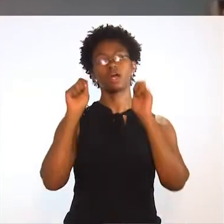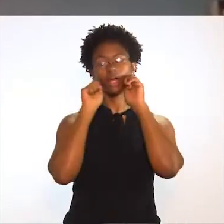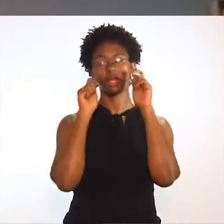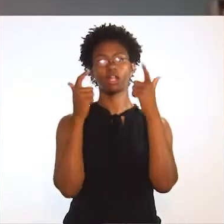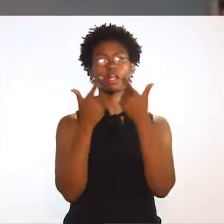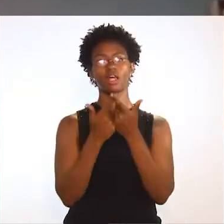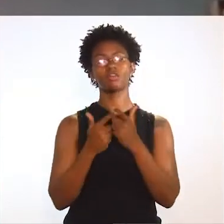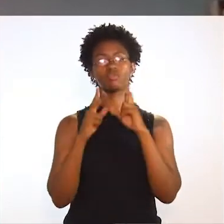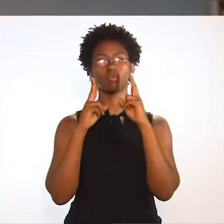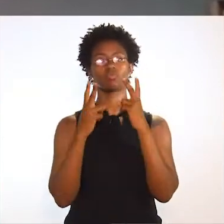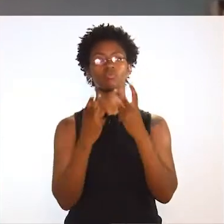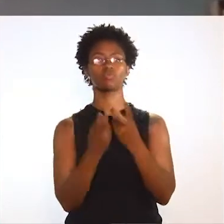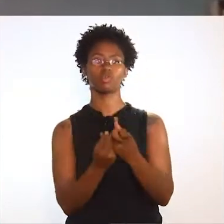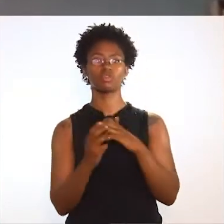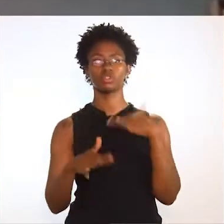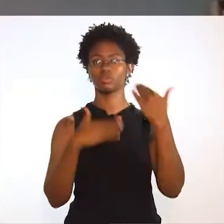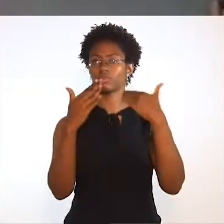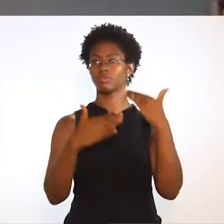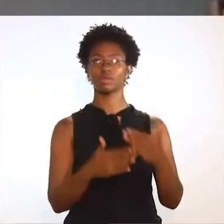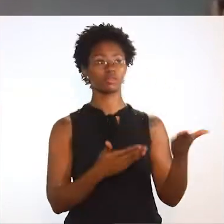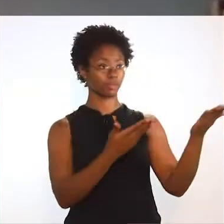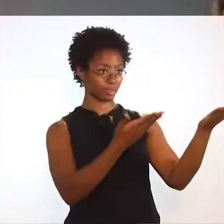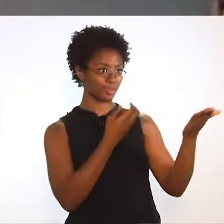de Desenvolvimento. Então, Paulo, seja muito bem-vindo.